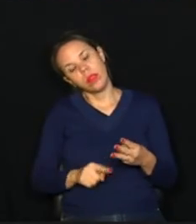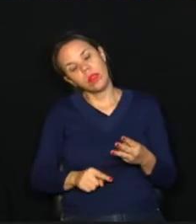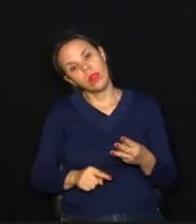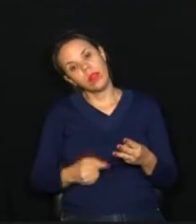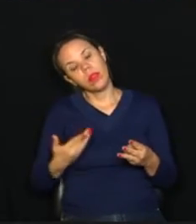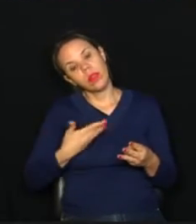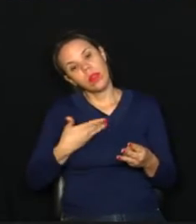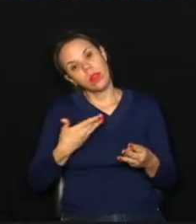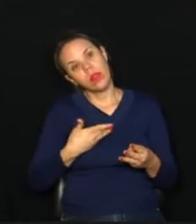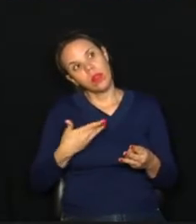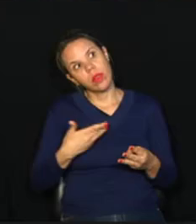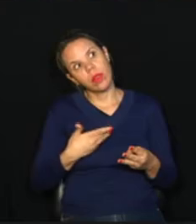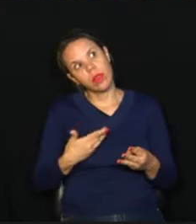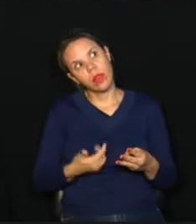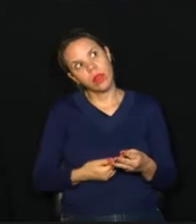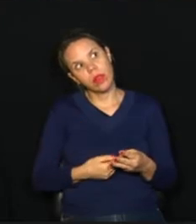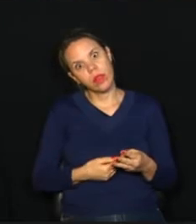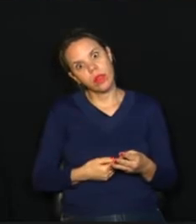colegas que